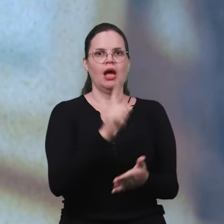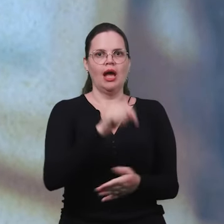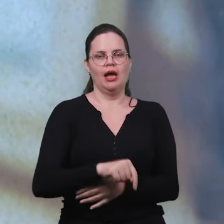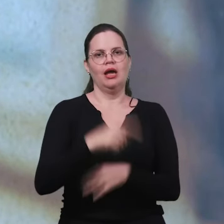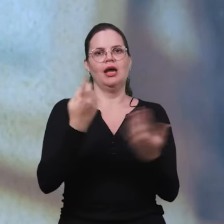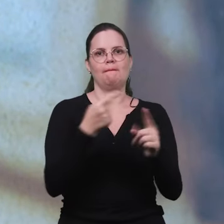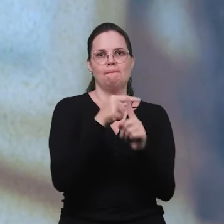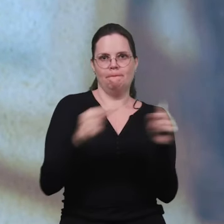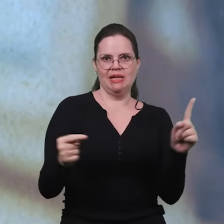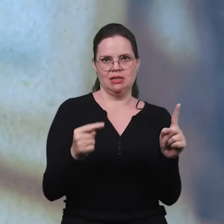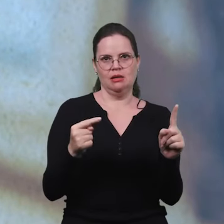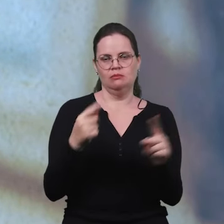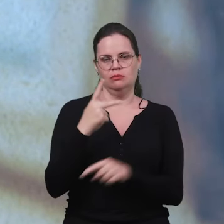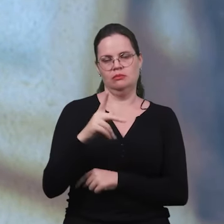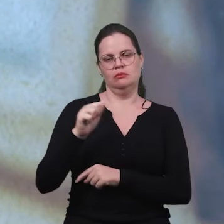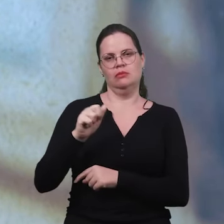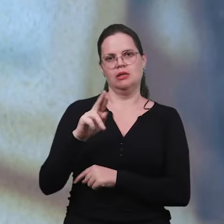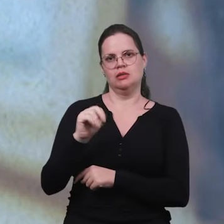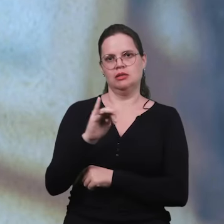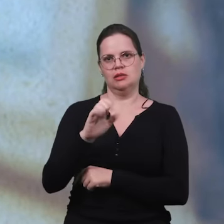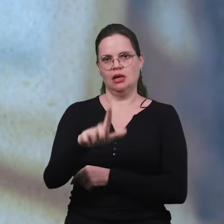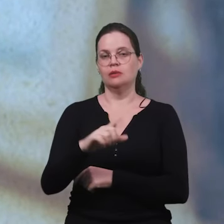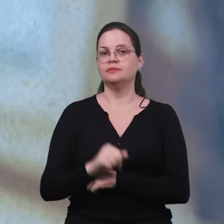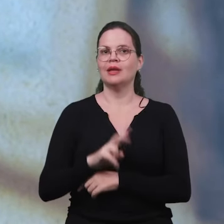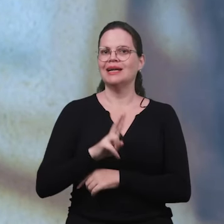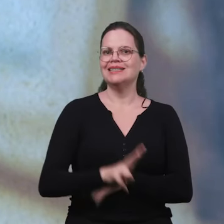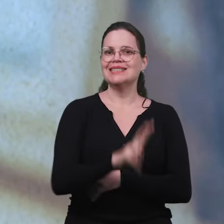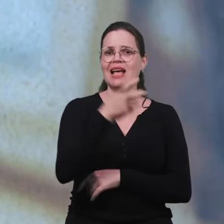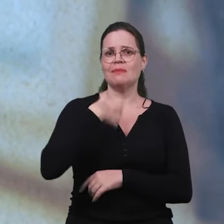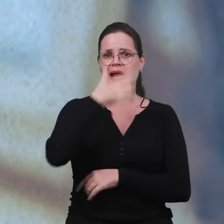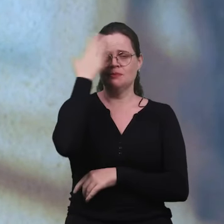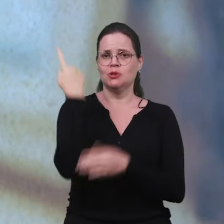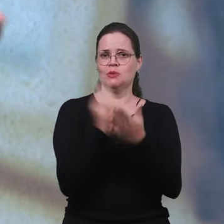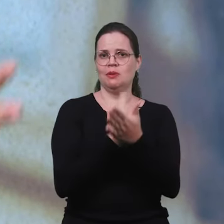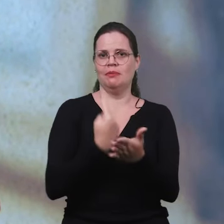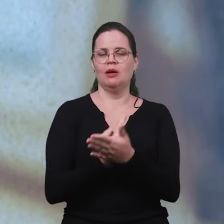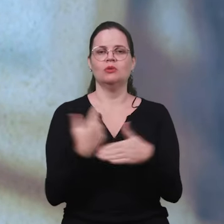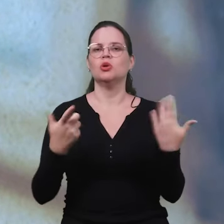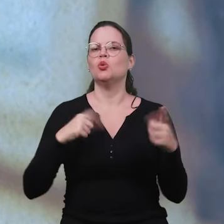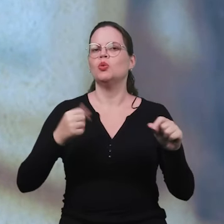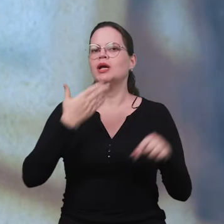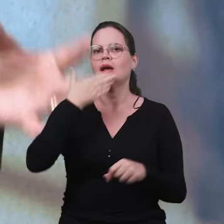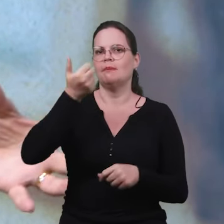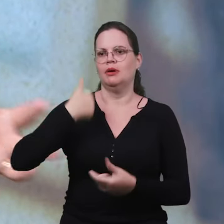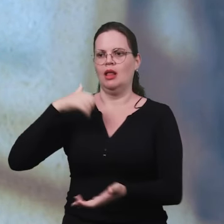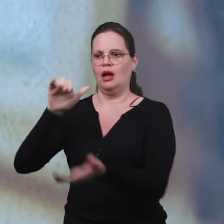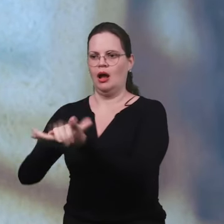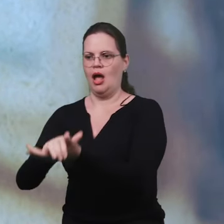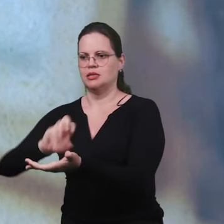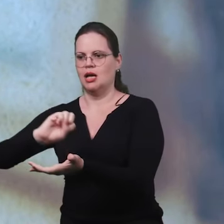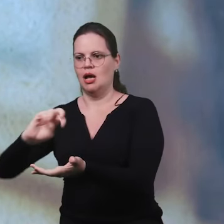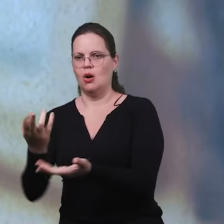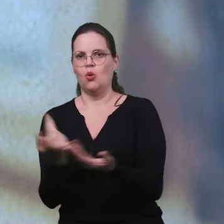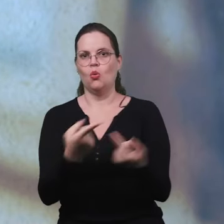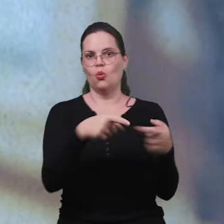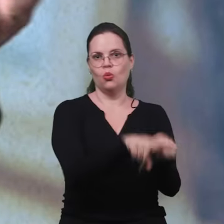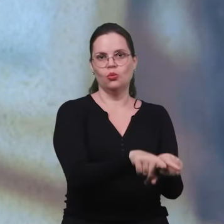pergunta que eu recebo muito, não só no escritório, mas também nas redes sociais, as pessoas me perguntam, o que é melhor? É o casamento ou união